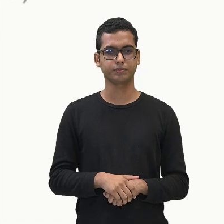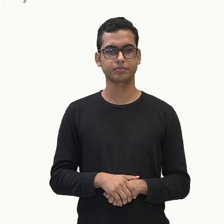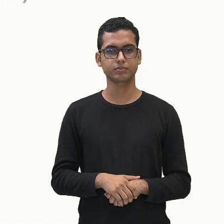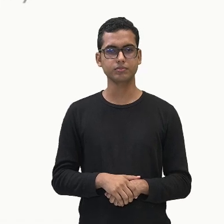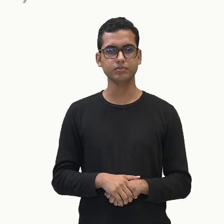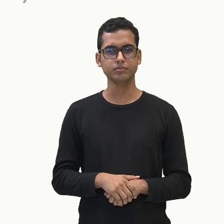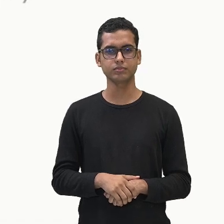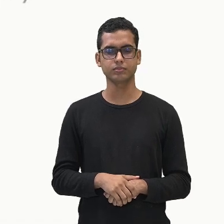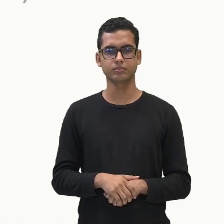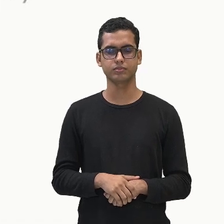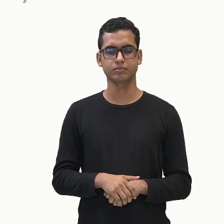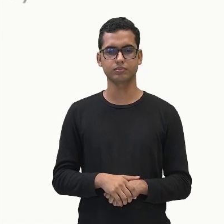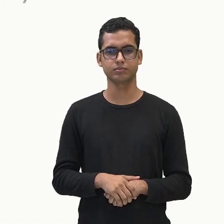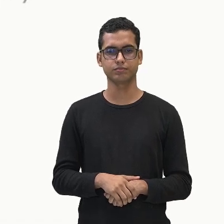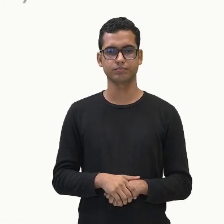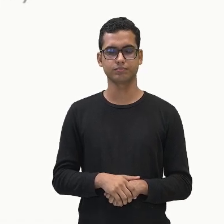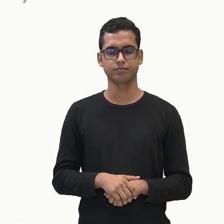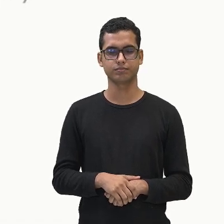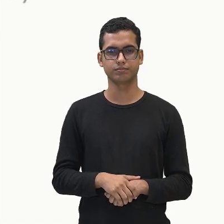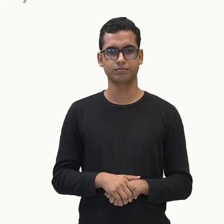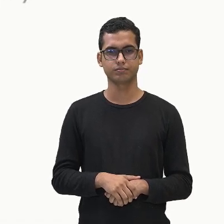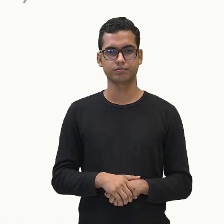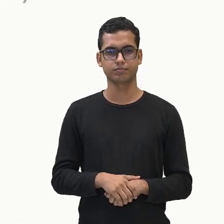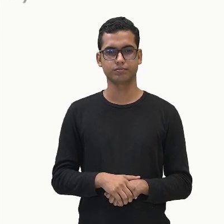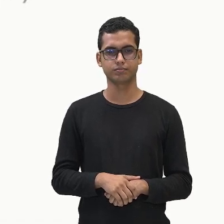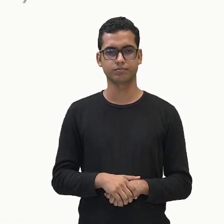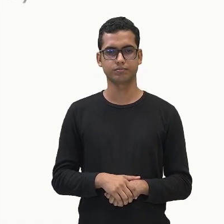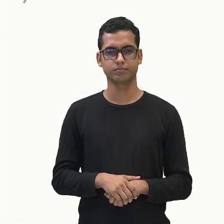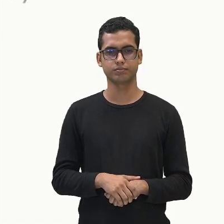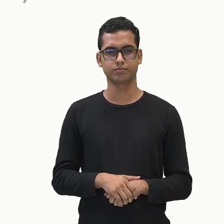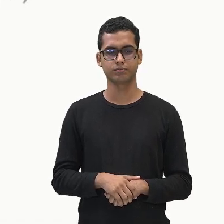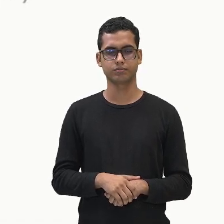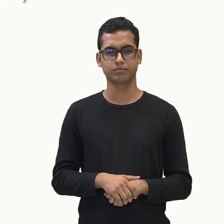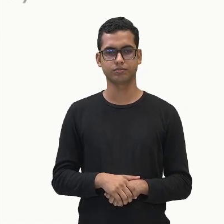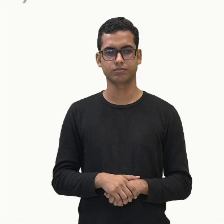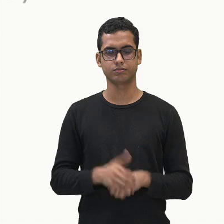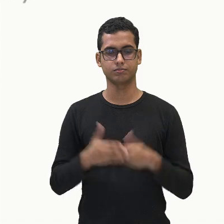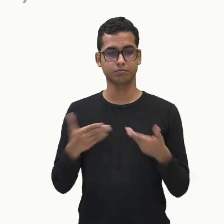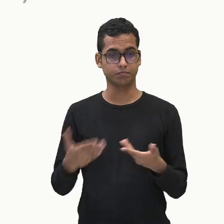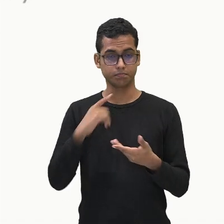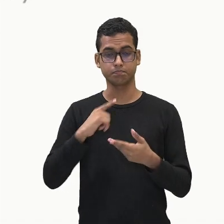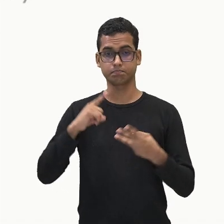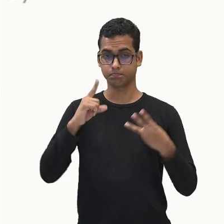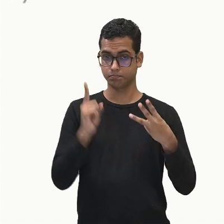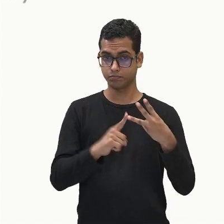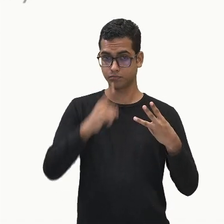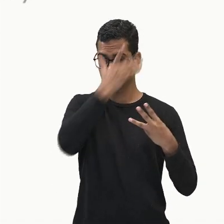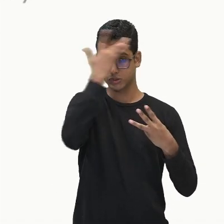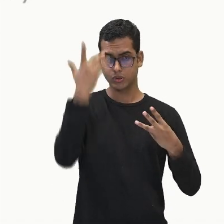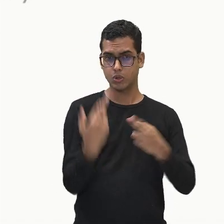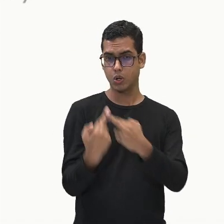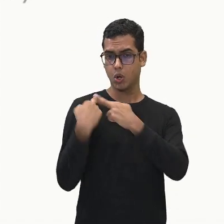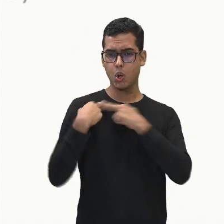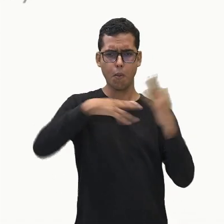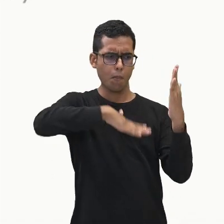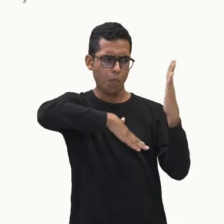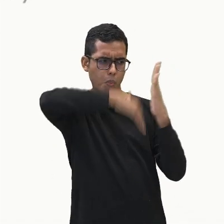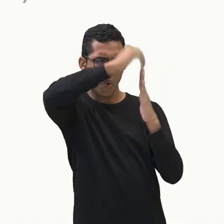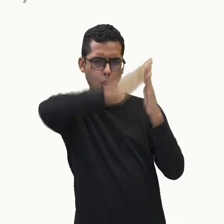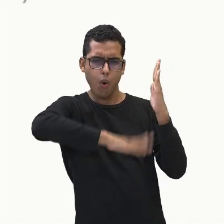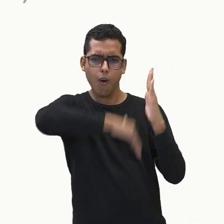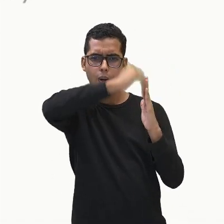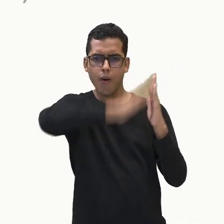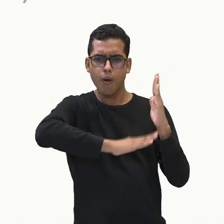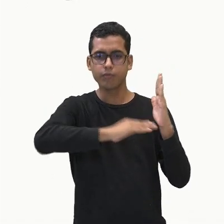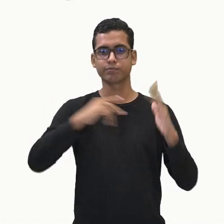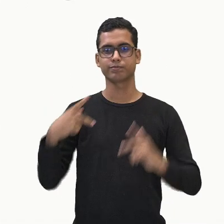equipos, edifícios, puentes e superfícies de outros tipos. Então, quem vai fazer a pintura dessa obra é